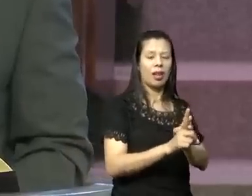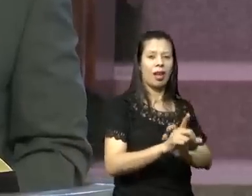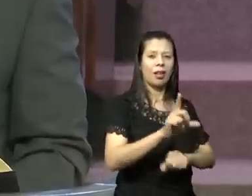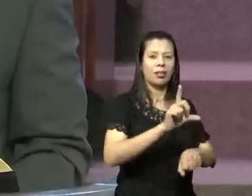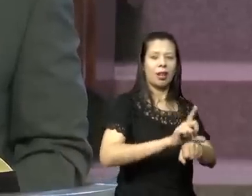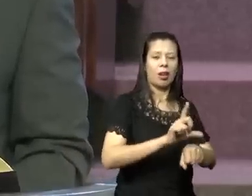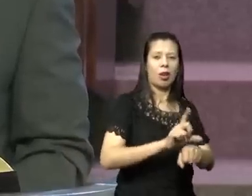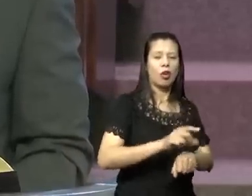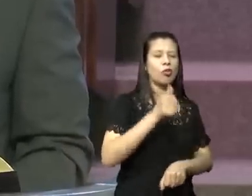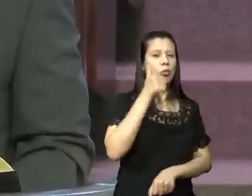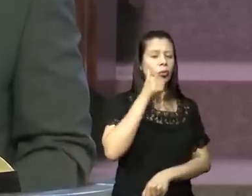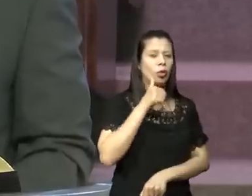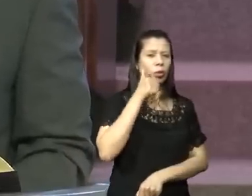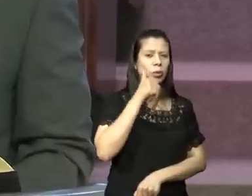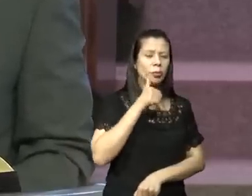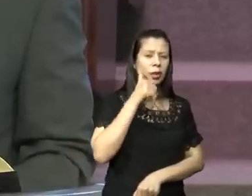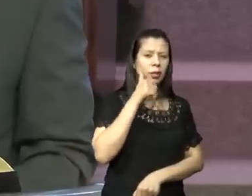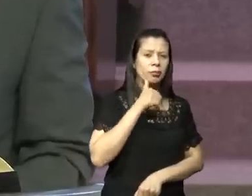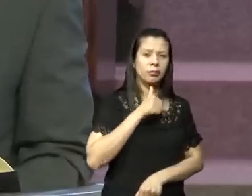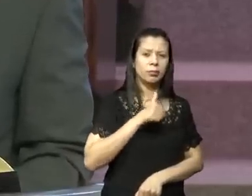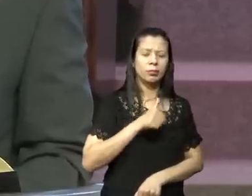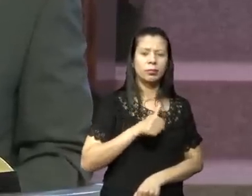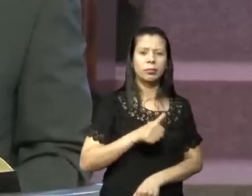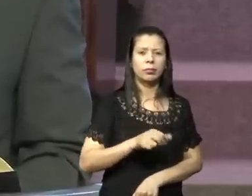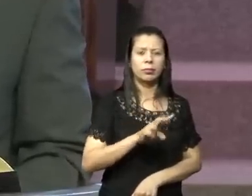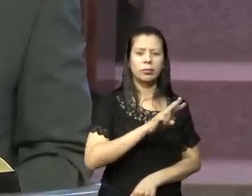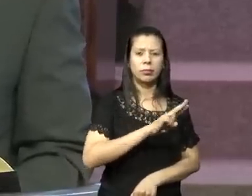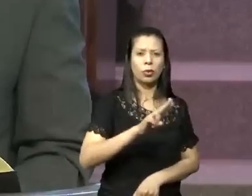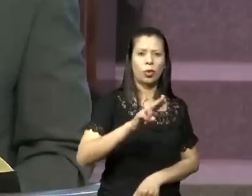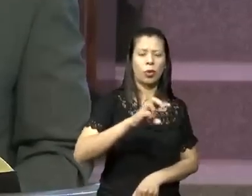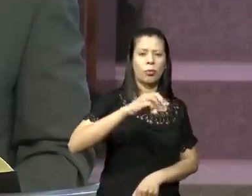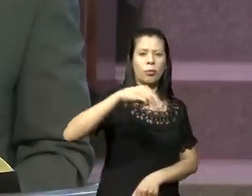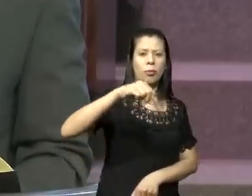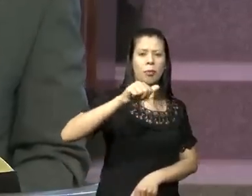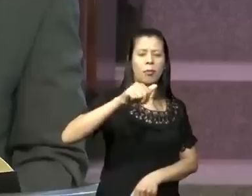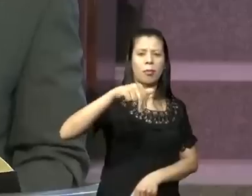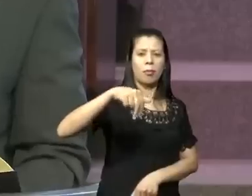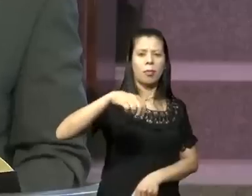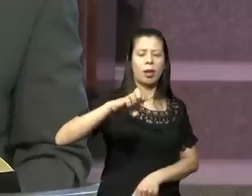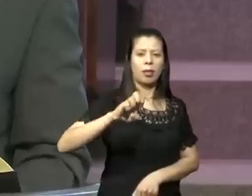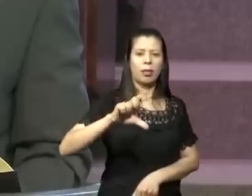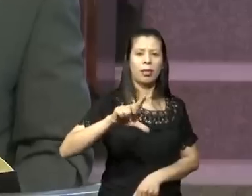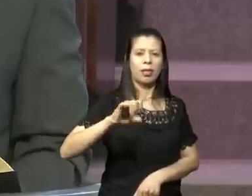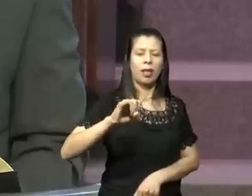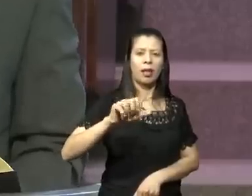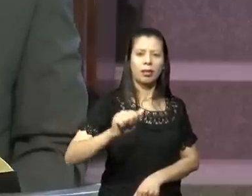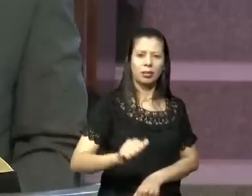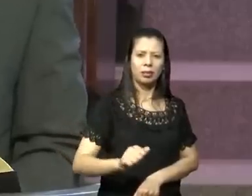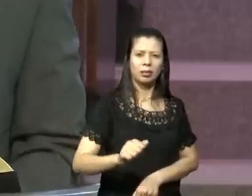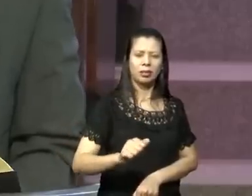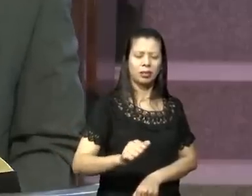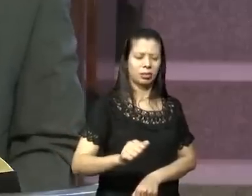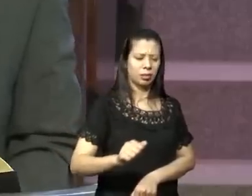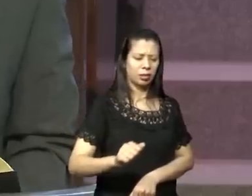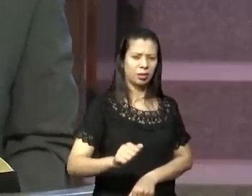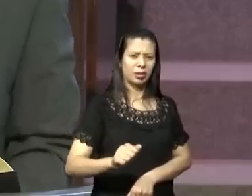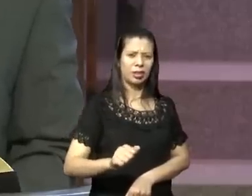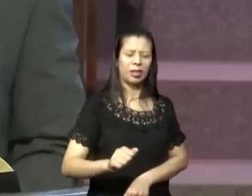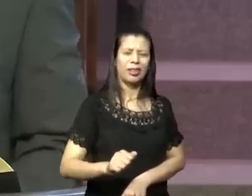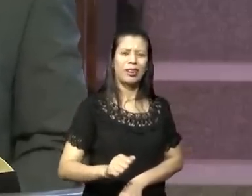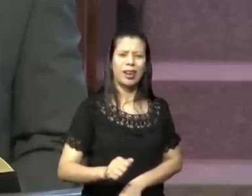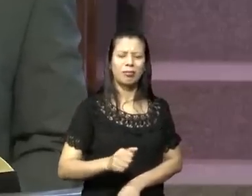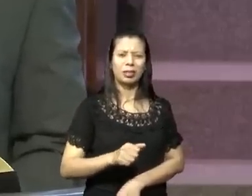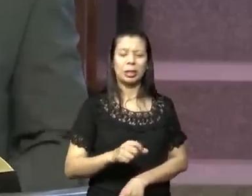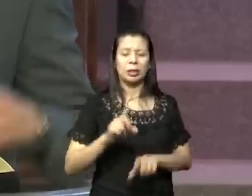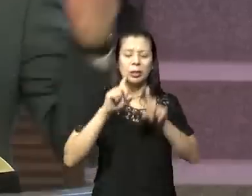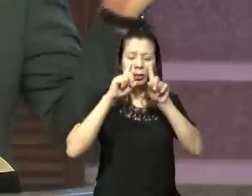e naquele dia eu gravei um vídeo com a Valéria chorando porque ela estava precisando de alimento e eu falei eu vou te dar comida agora